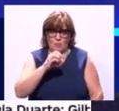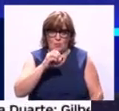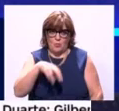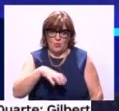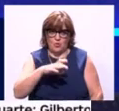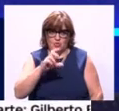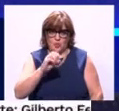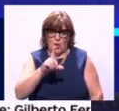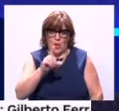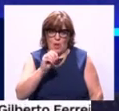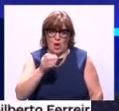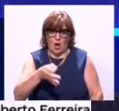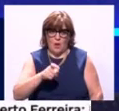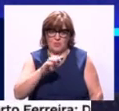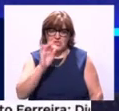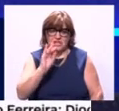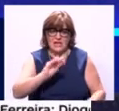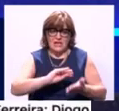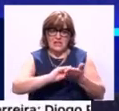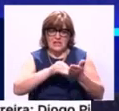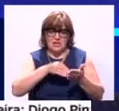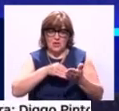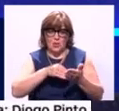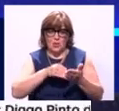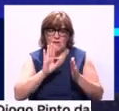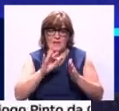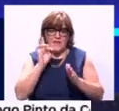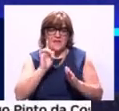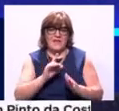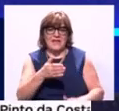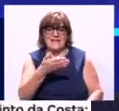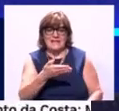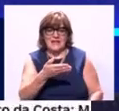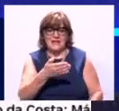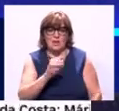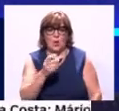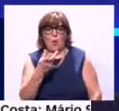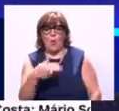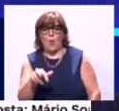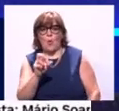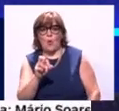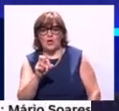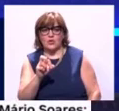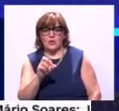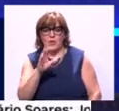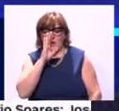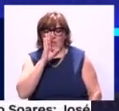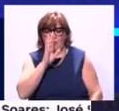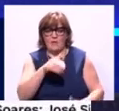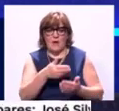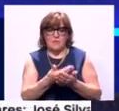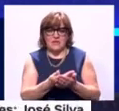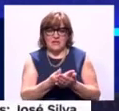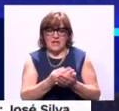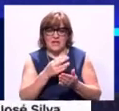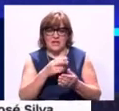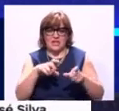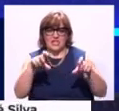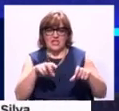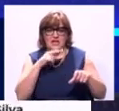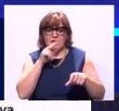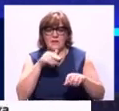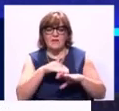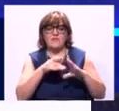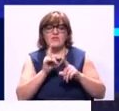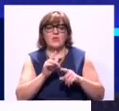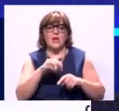Porto. E então, eu quando, dia 7 ou dia 8, se me apresentando no Estado de Dragão, o que é que eu